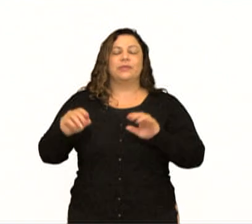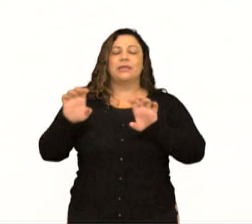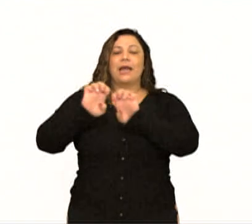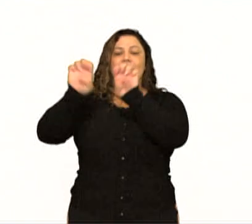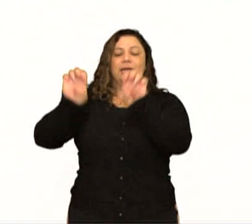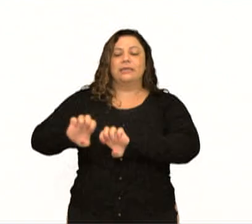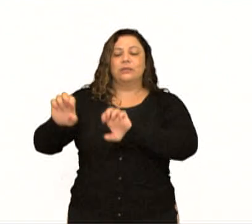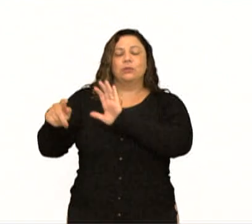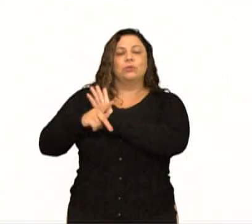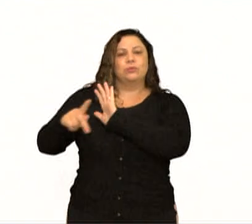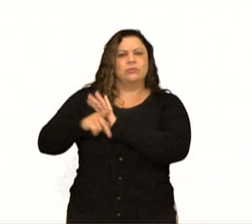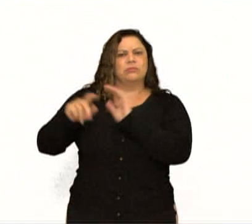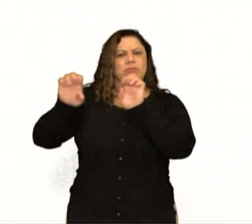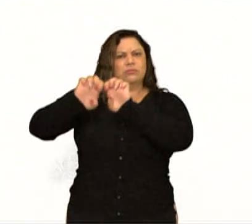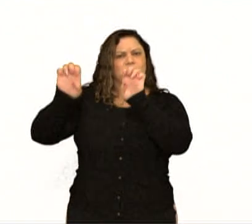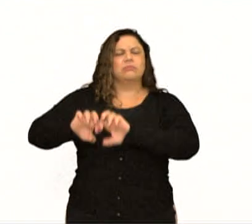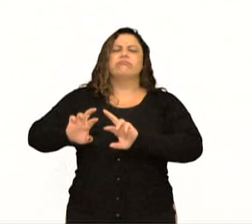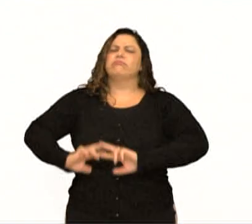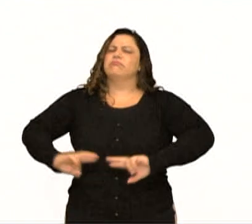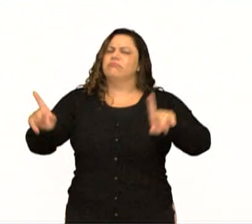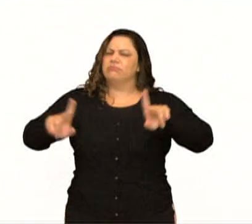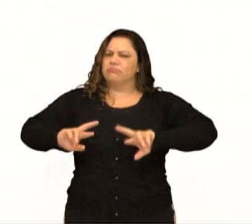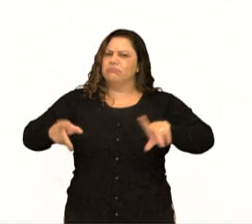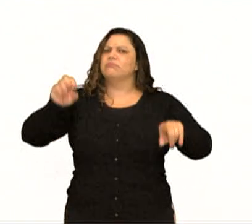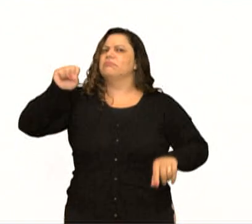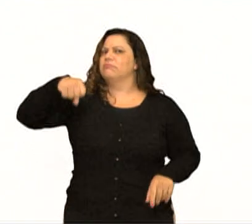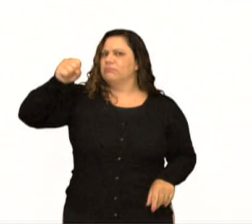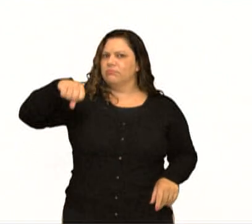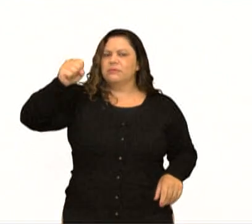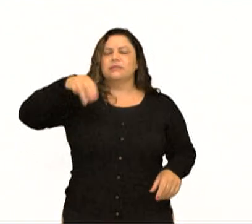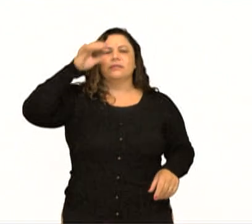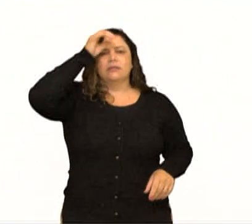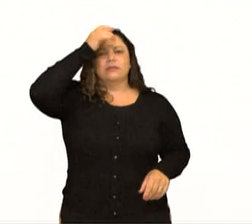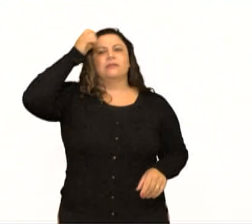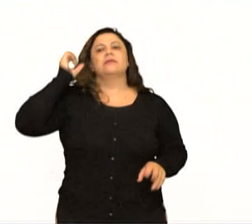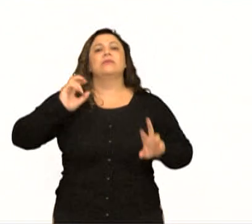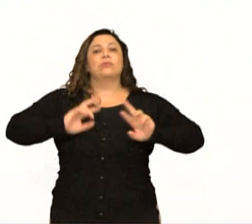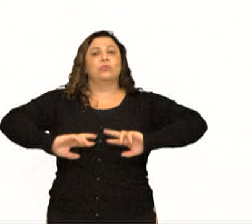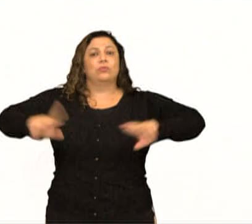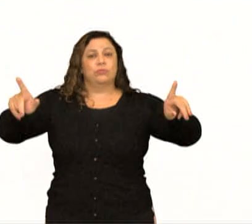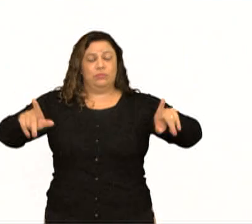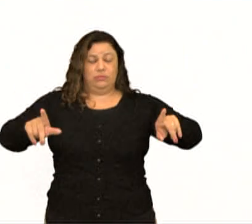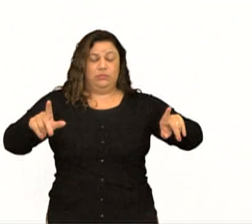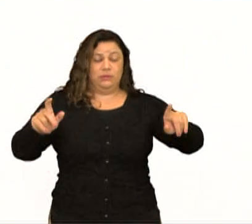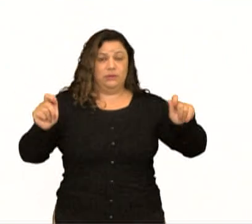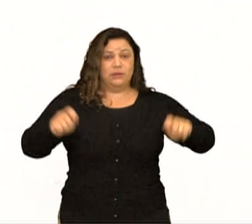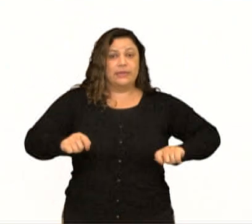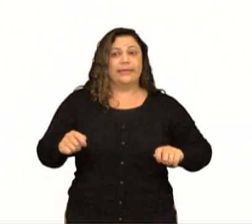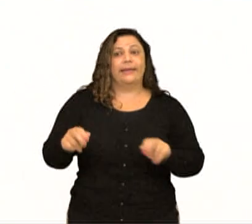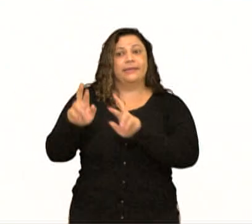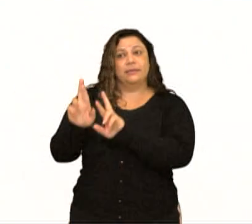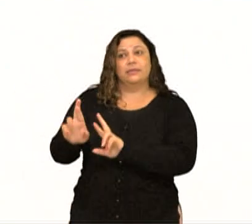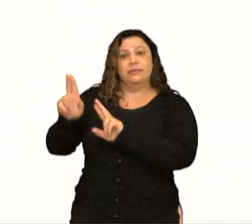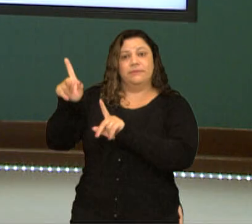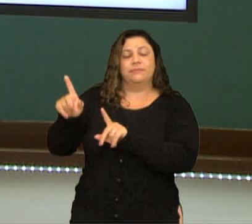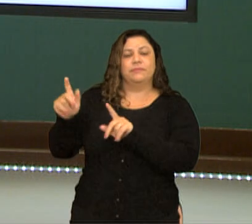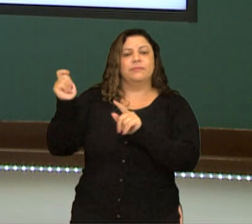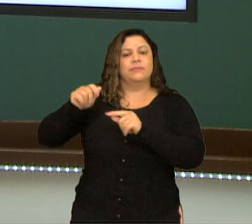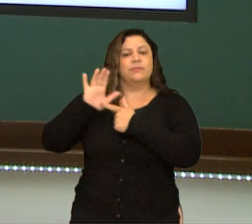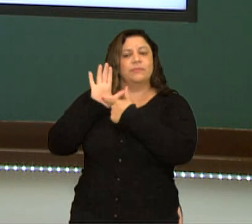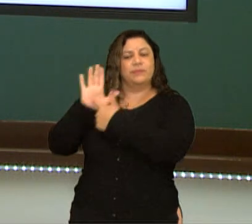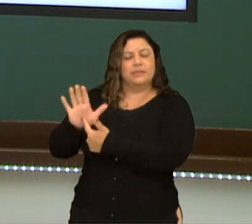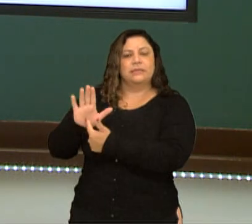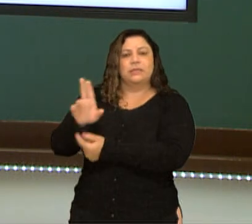estrutura faz diferença, vai diferenciar uma substância da outra. E essa diferenciação deve aparecer